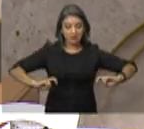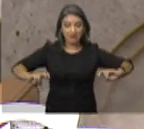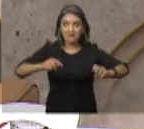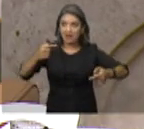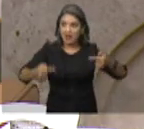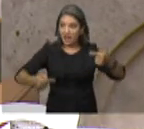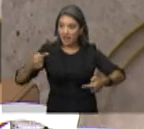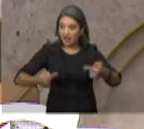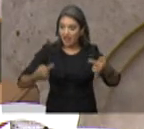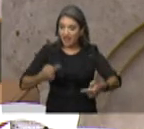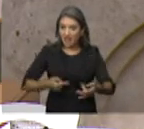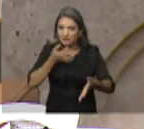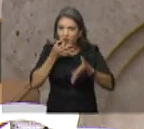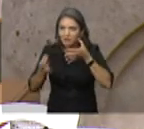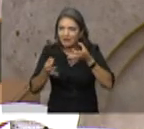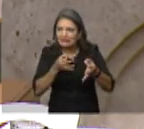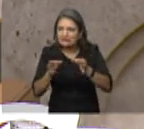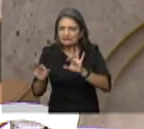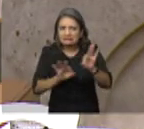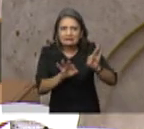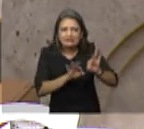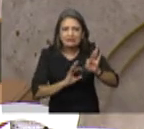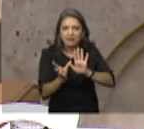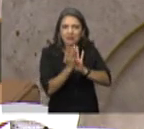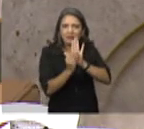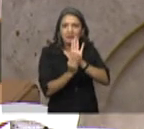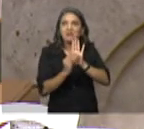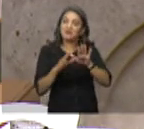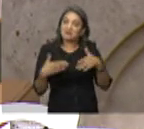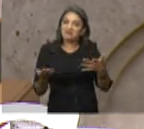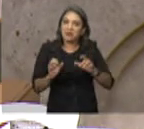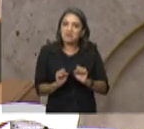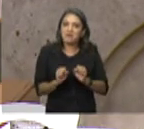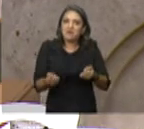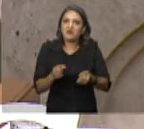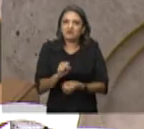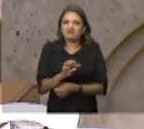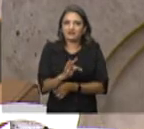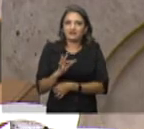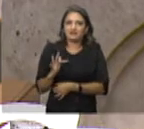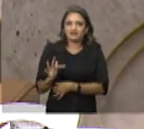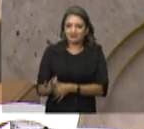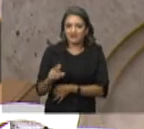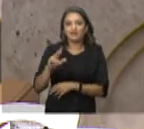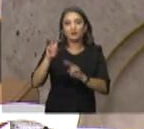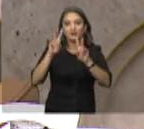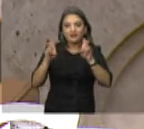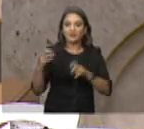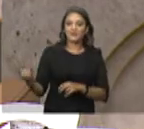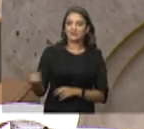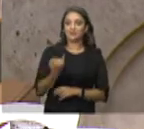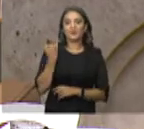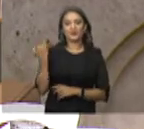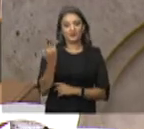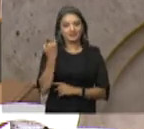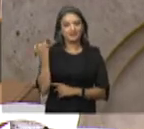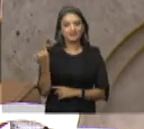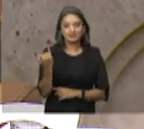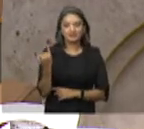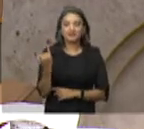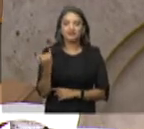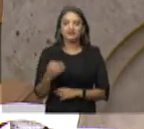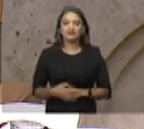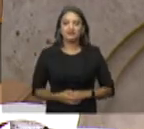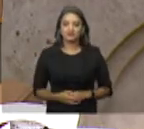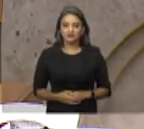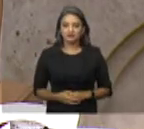e eu acho que isso fortalece o Supremo Tribunal Federal em temas tão relevantes de tanta acessibilidade então